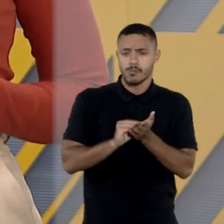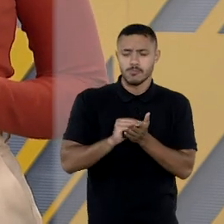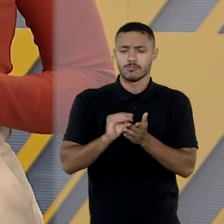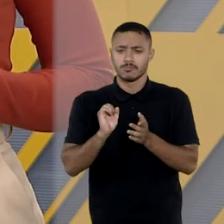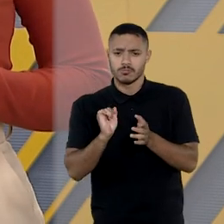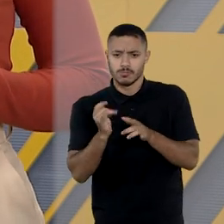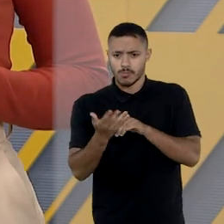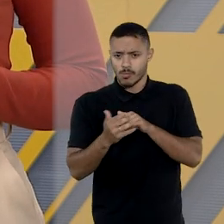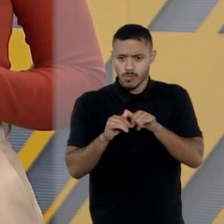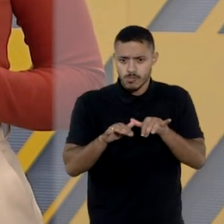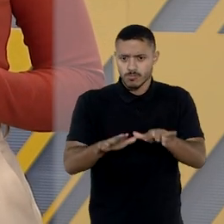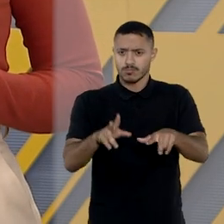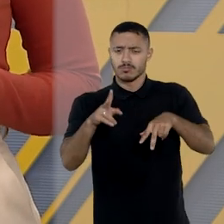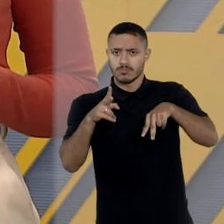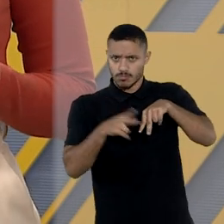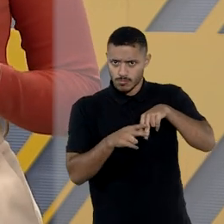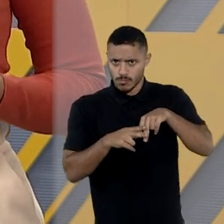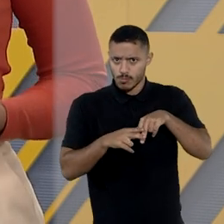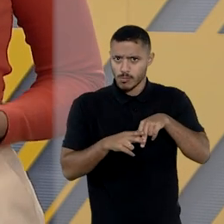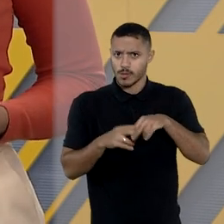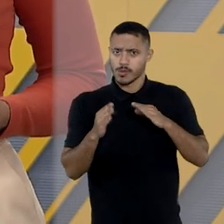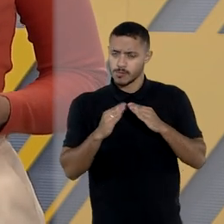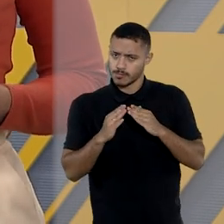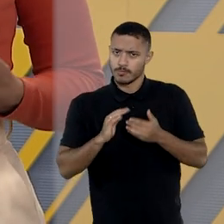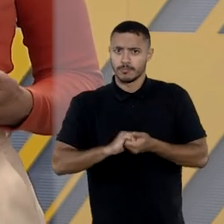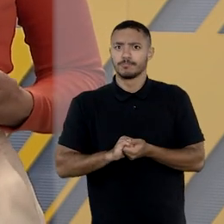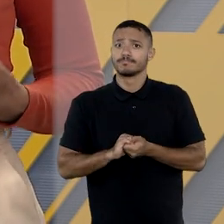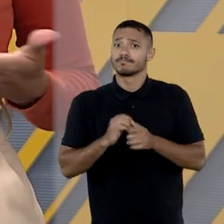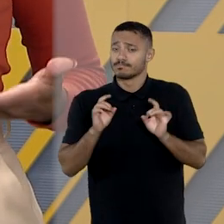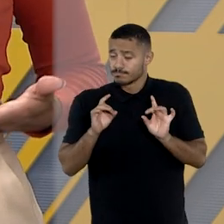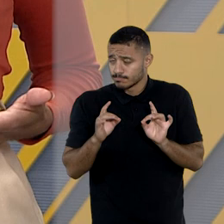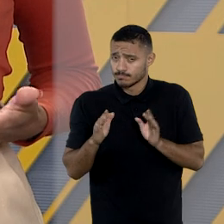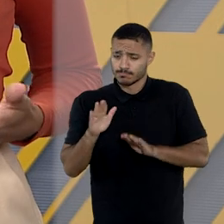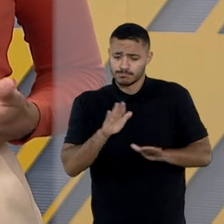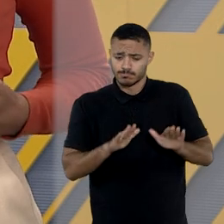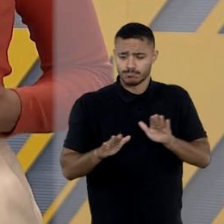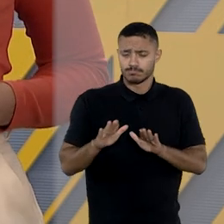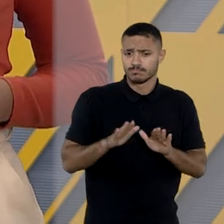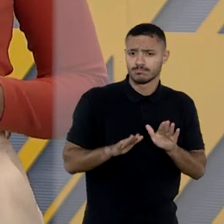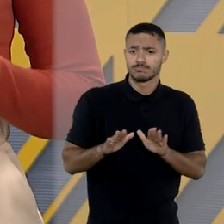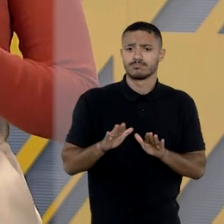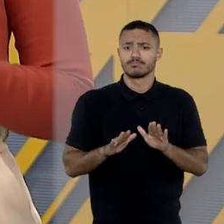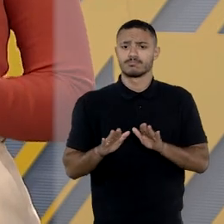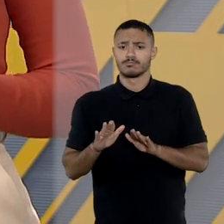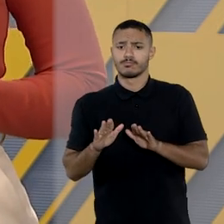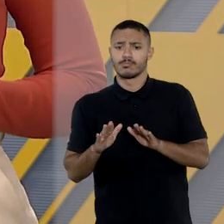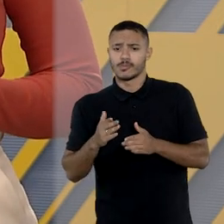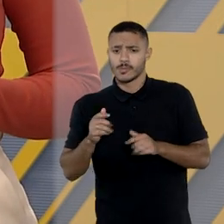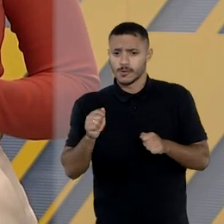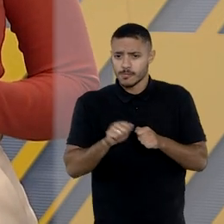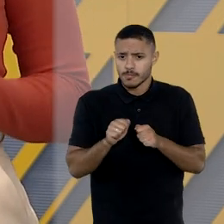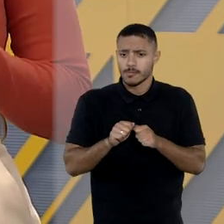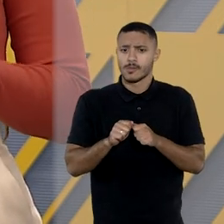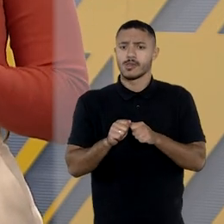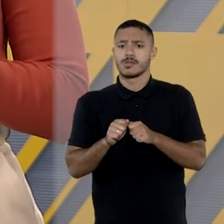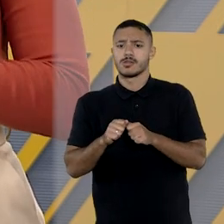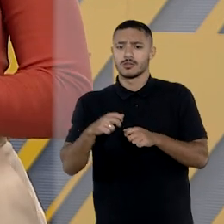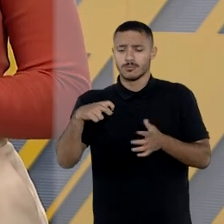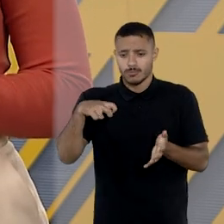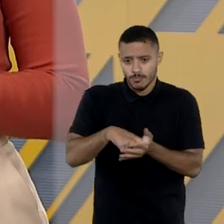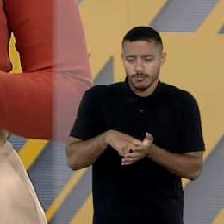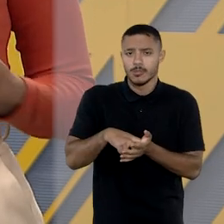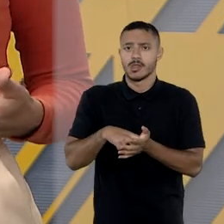do vírus no presídio para a concessão da medida, apenas que se tratava de condenado em cumprimento de pena no